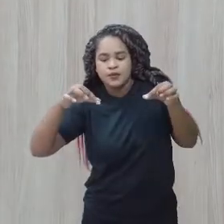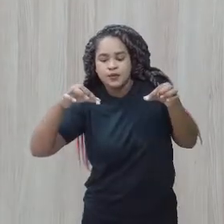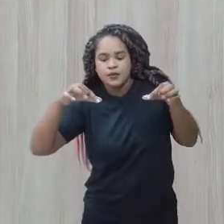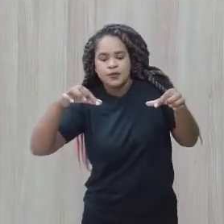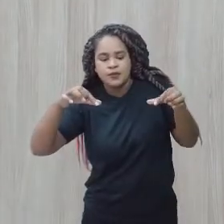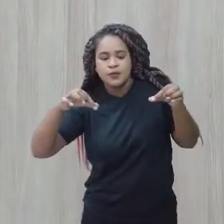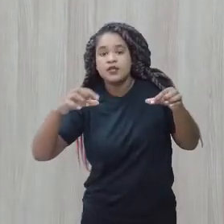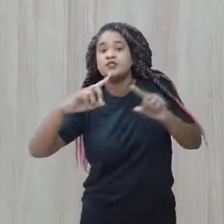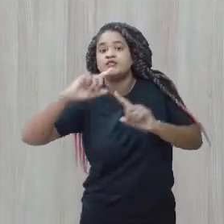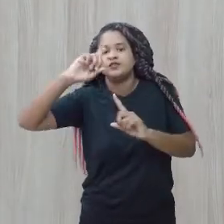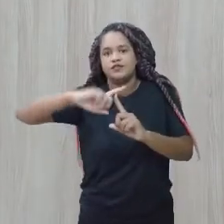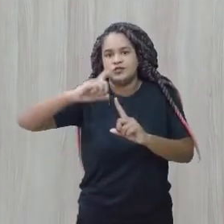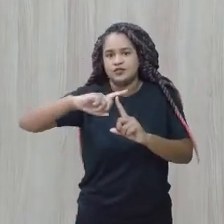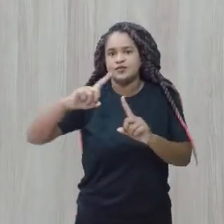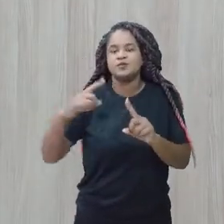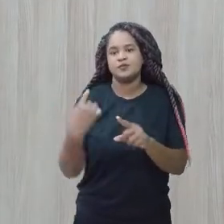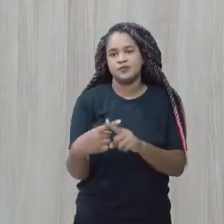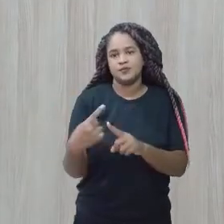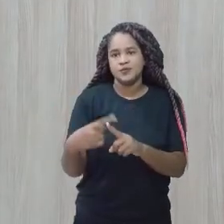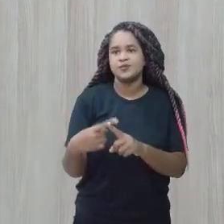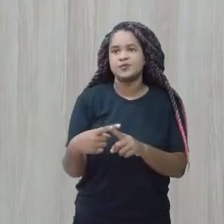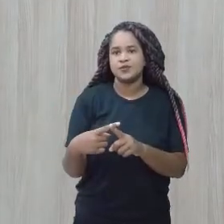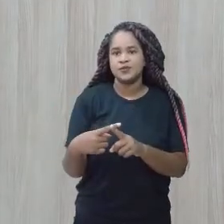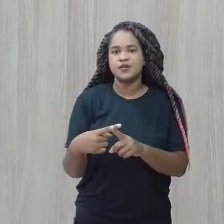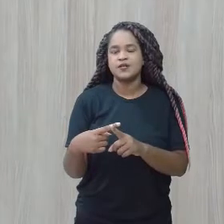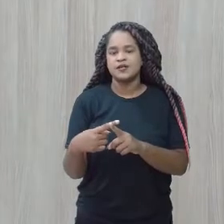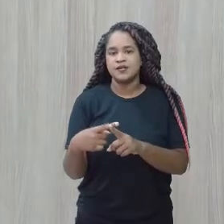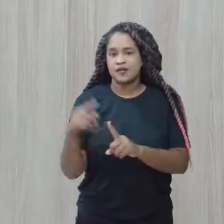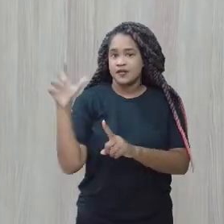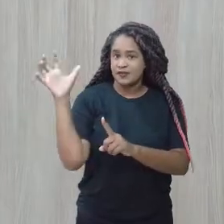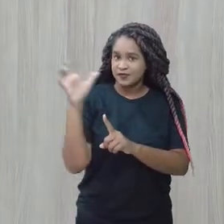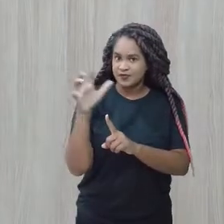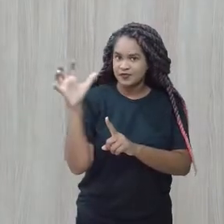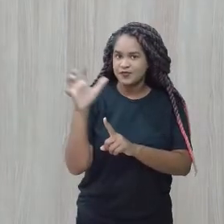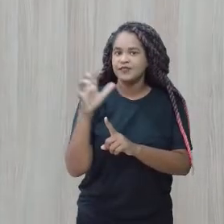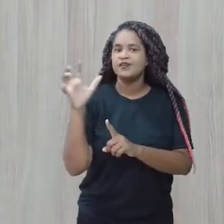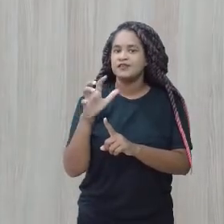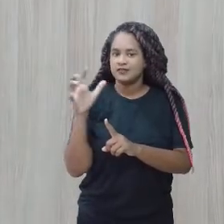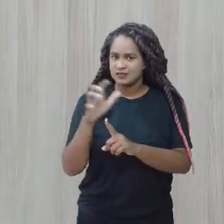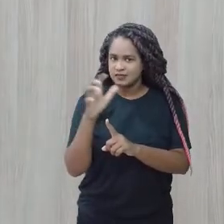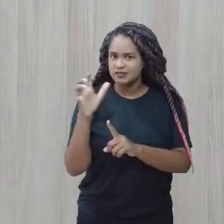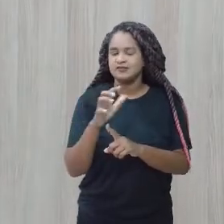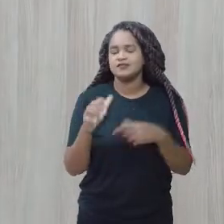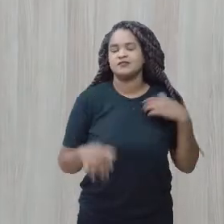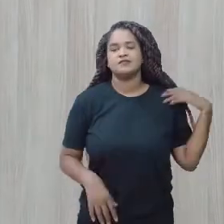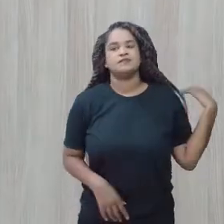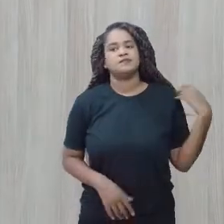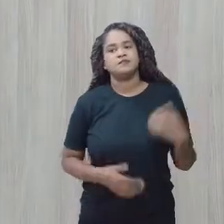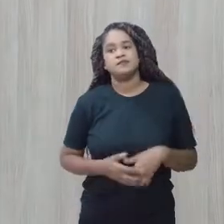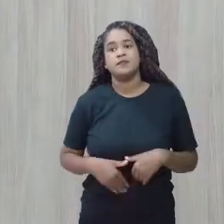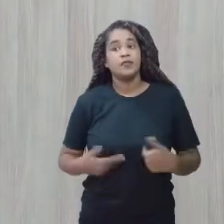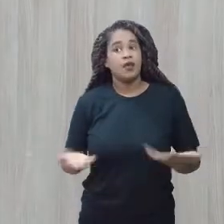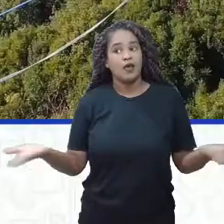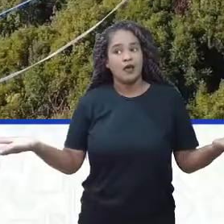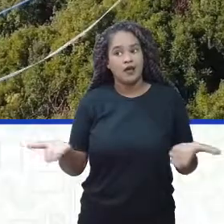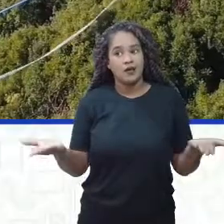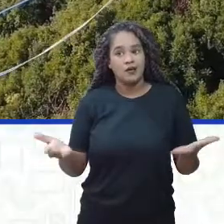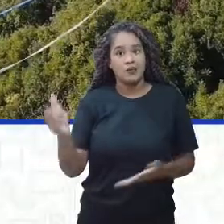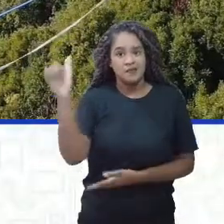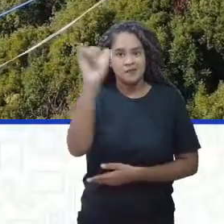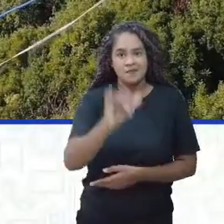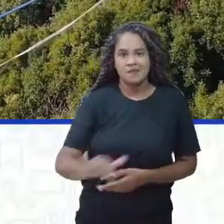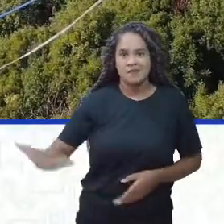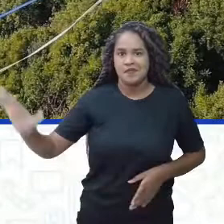ela influencia, hoje tá babado, que ela influencia diretamente nessa prática. Agora vejam essa imagem,